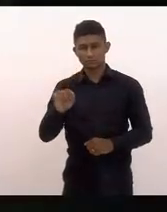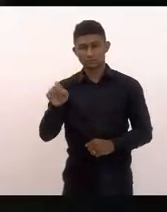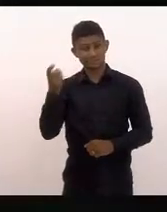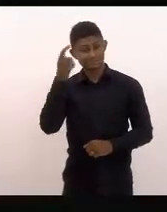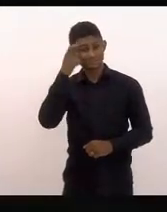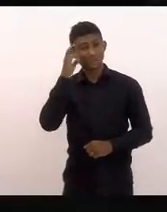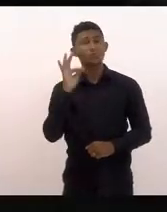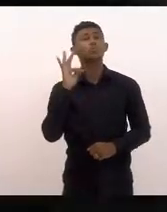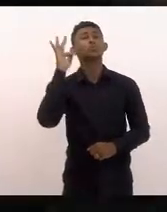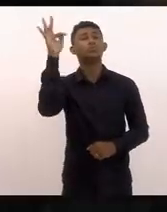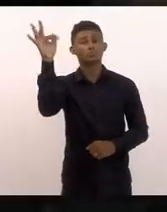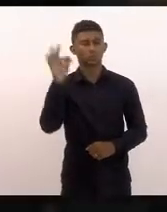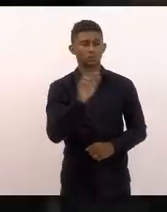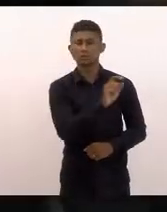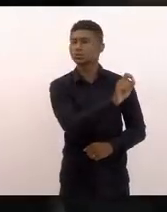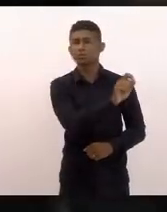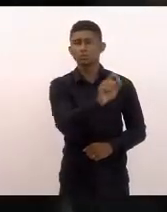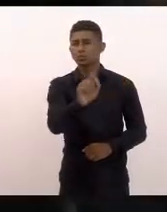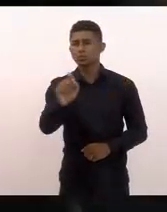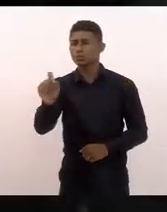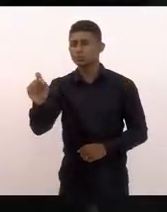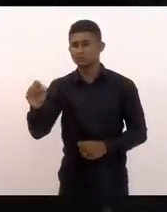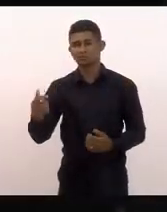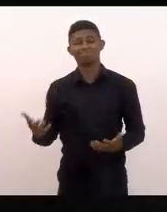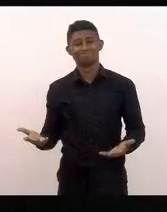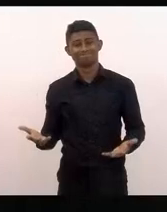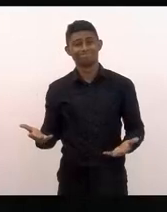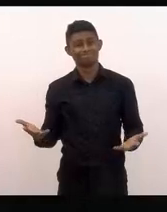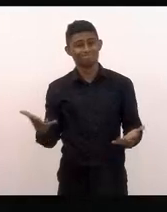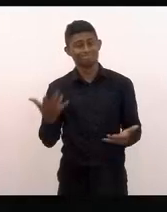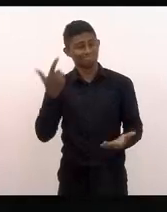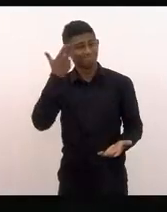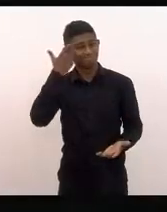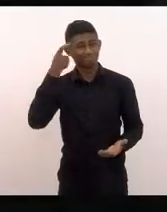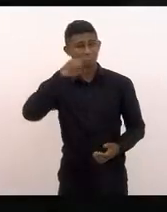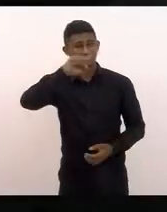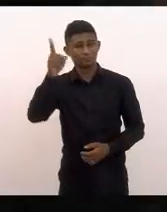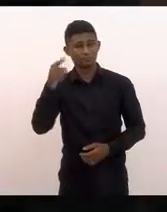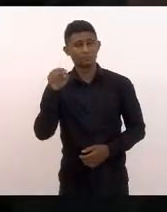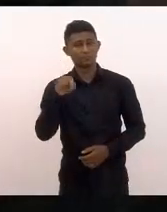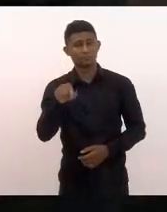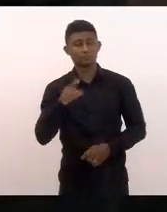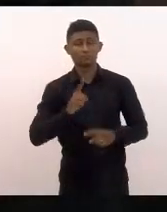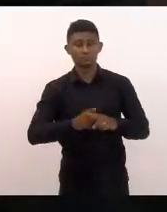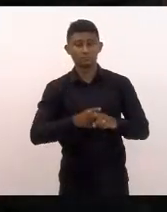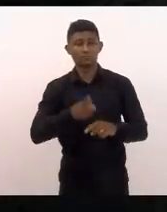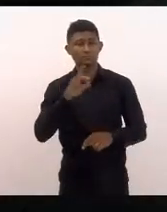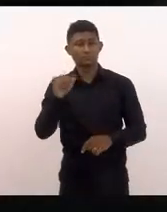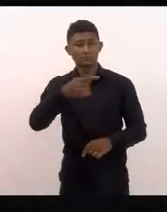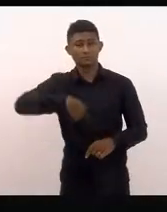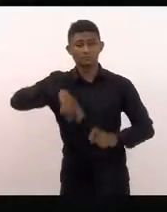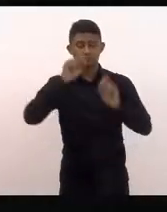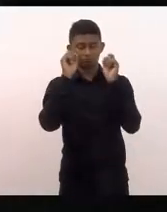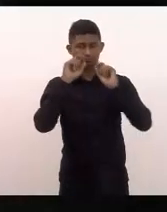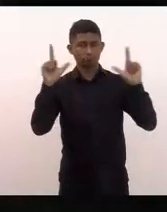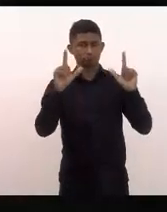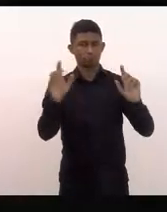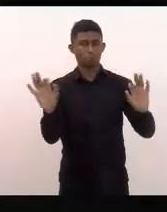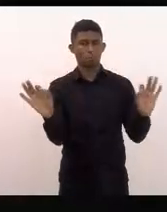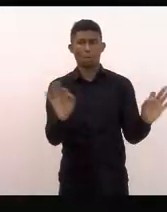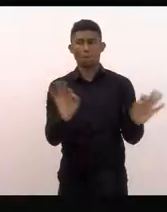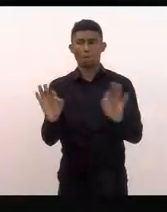né? É isso que a pergunta é essa agora, não é... Porque se a gente não prestar atenção no inativo, quem